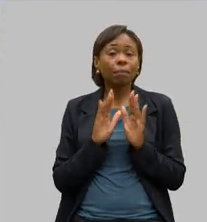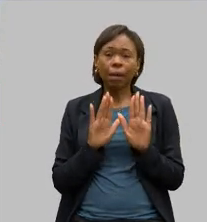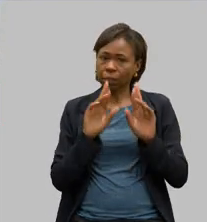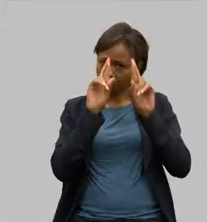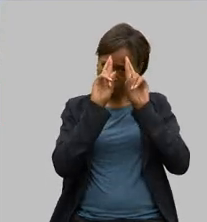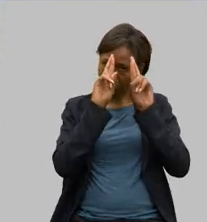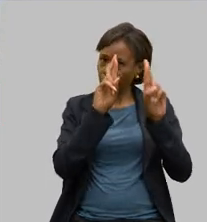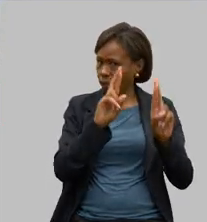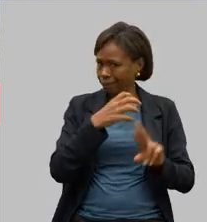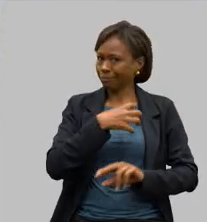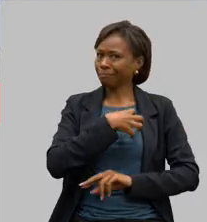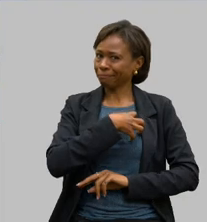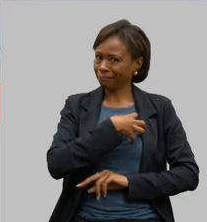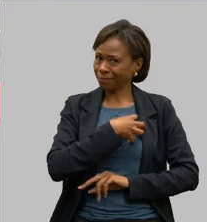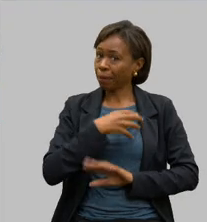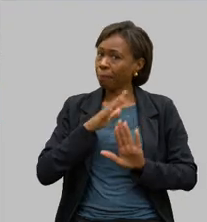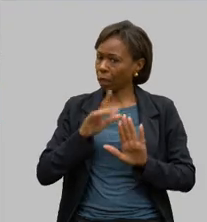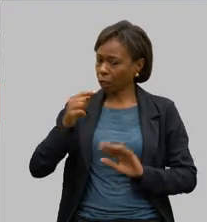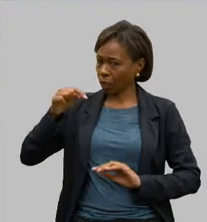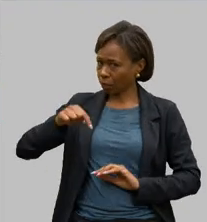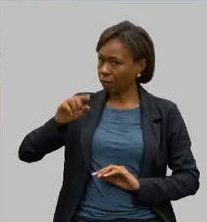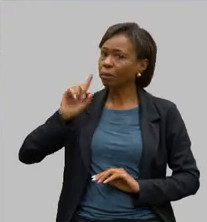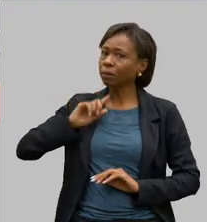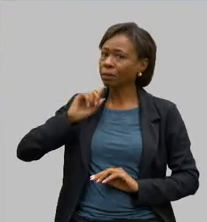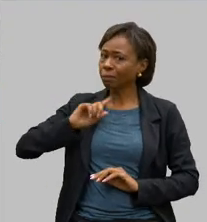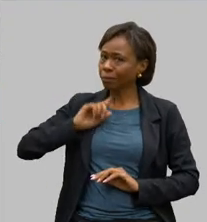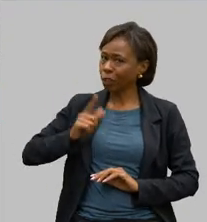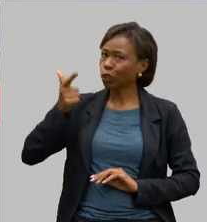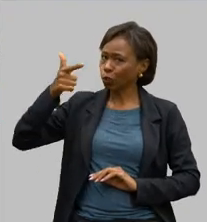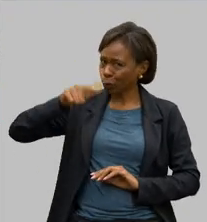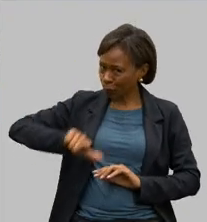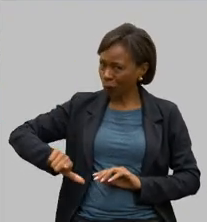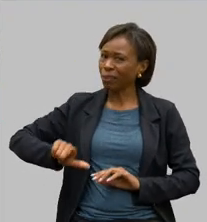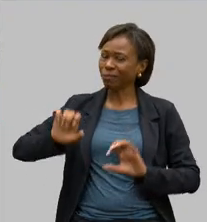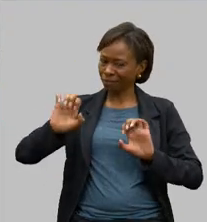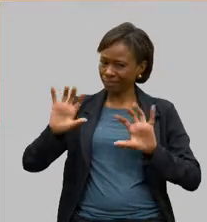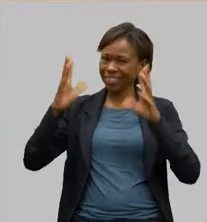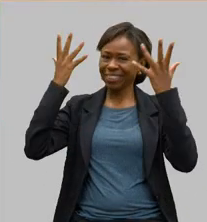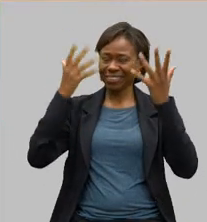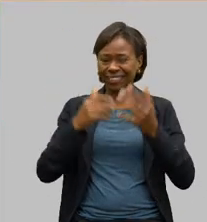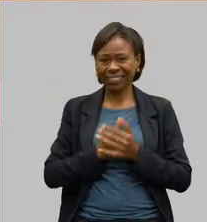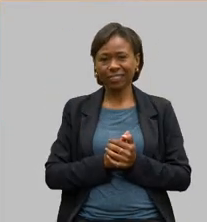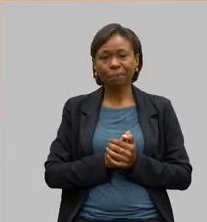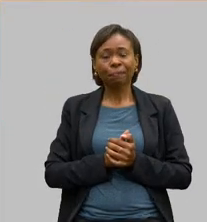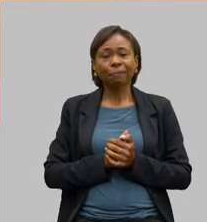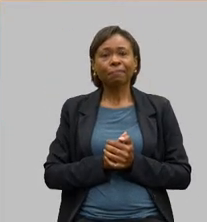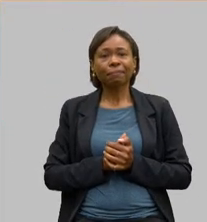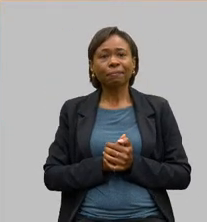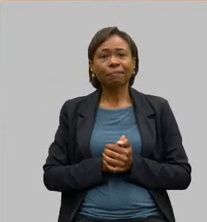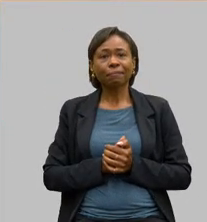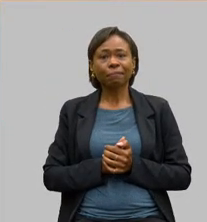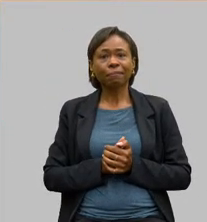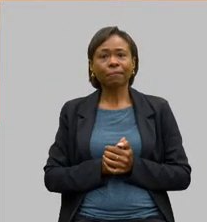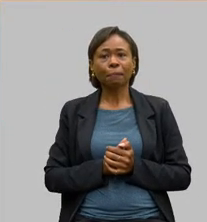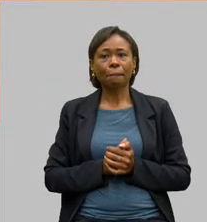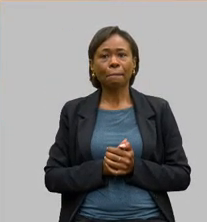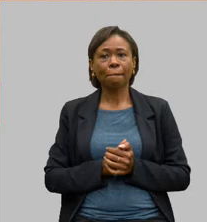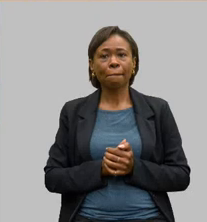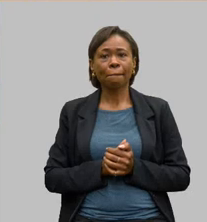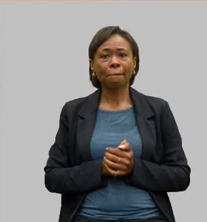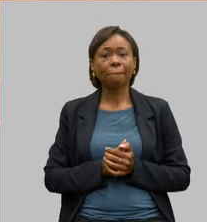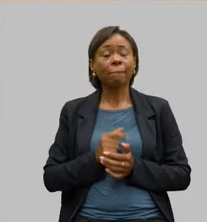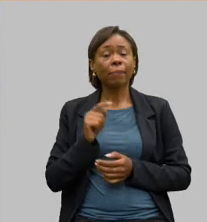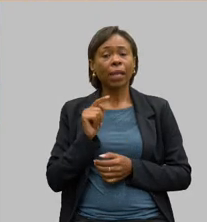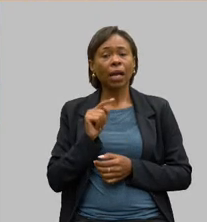gente mas a gente vai voltar pro nosso lugar de primeiro muito bem eh Inclusive essa essas